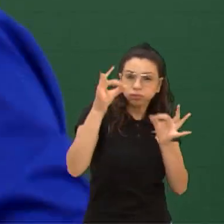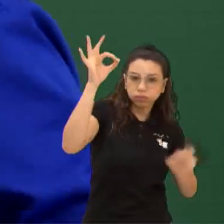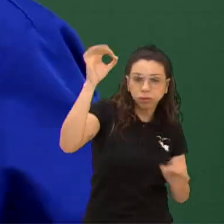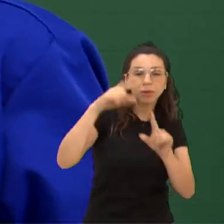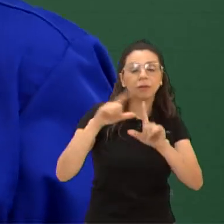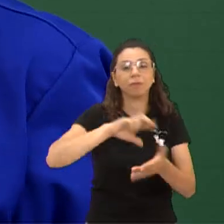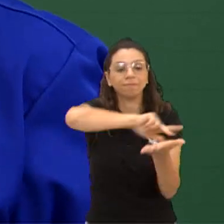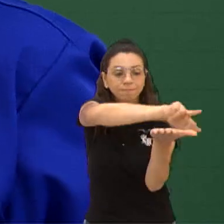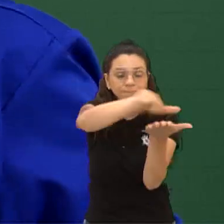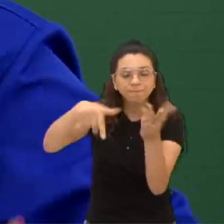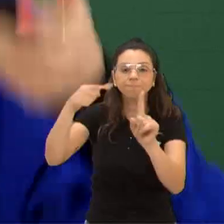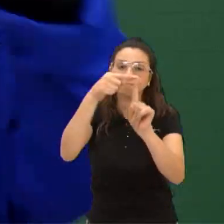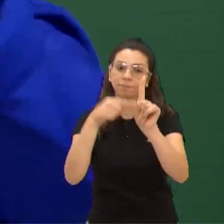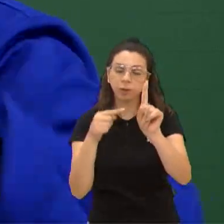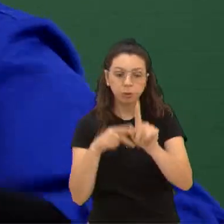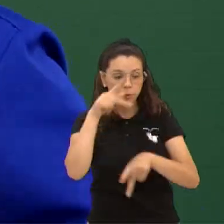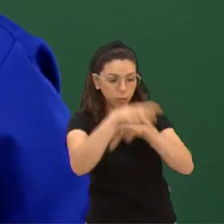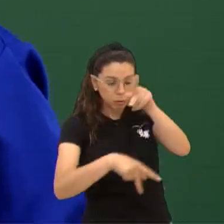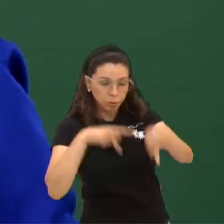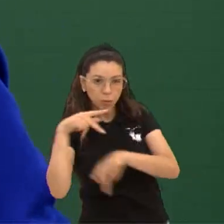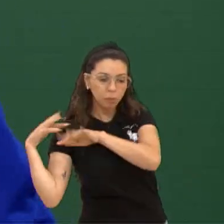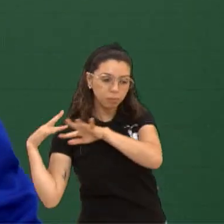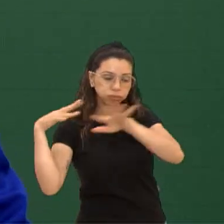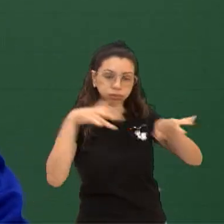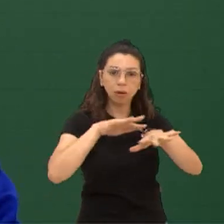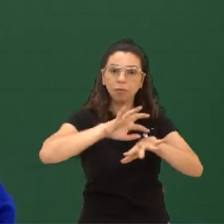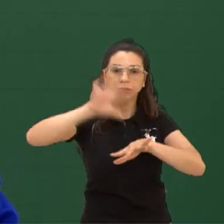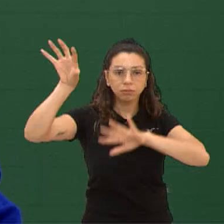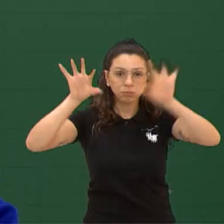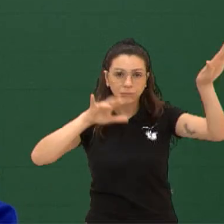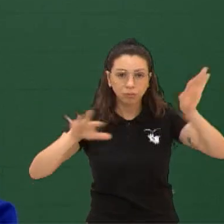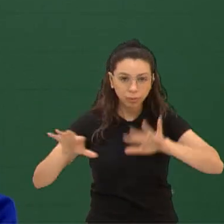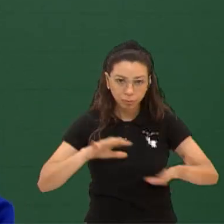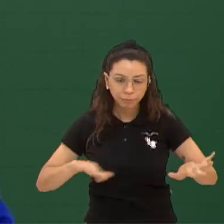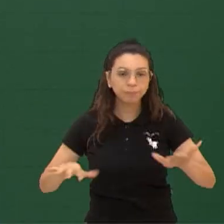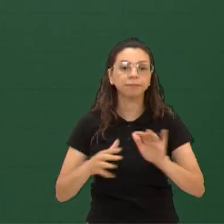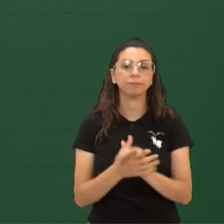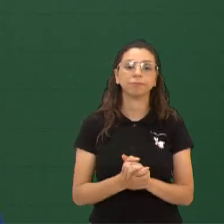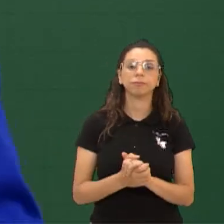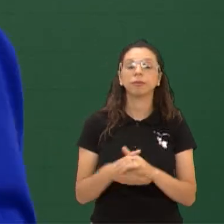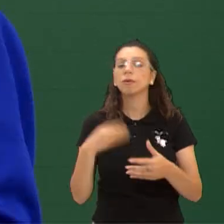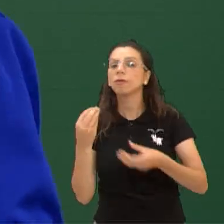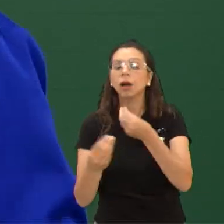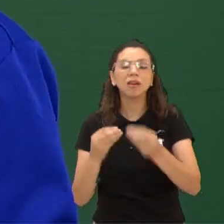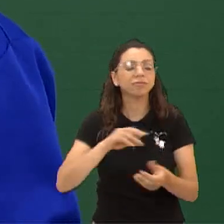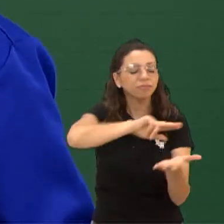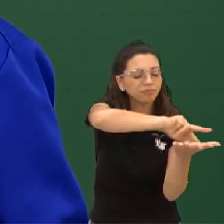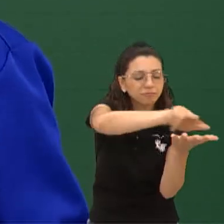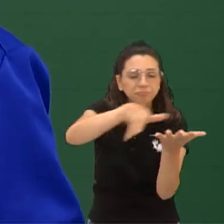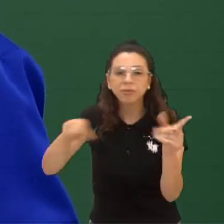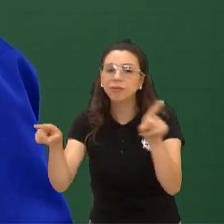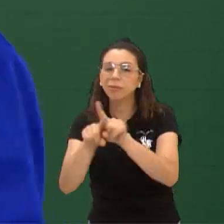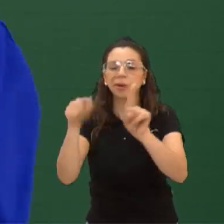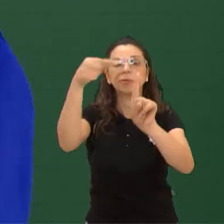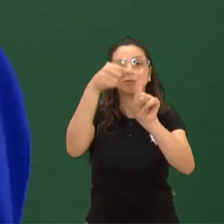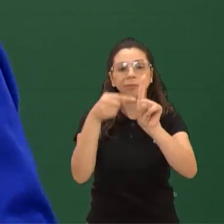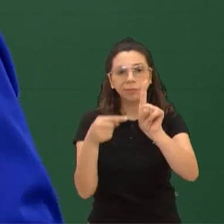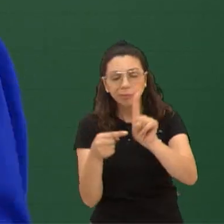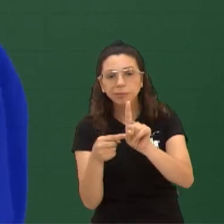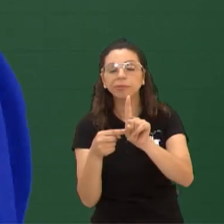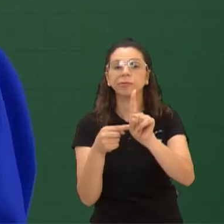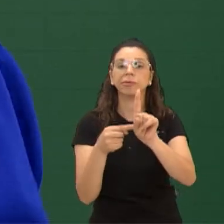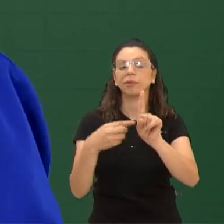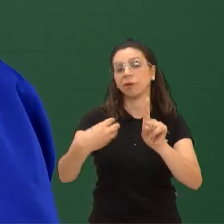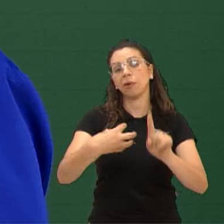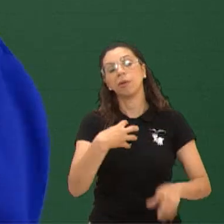vamos ter vários tipos de povos que se distribuíram ao longo desse grandioso território. E nós vamos ter várias tipologias de